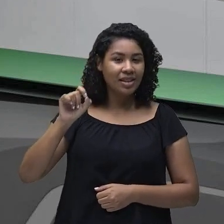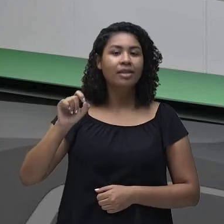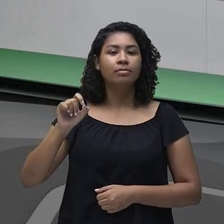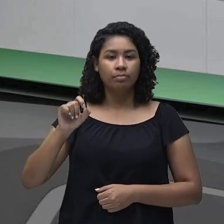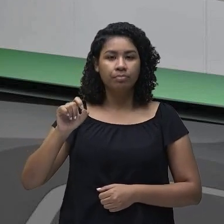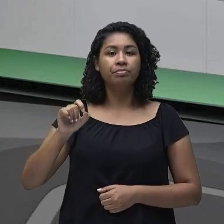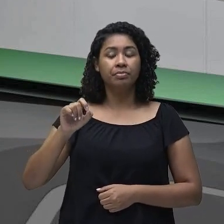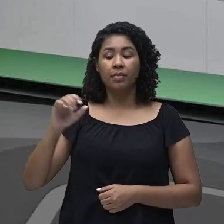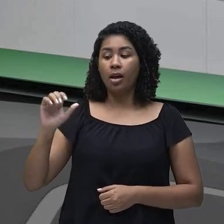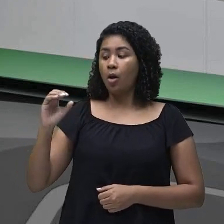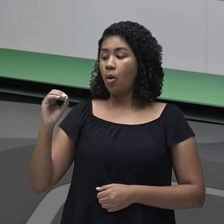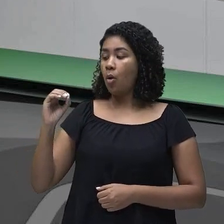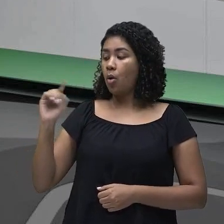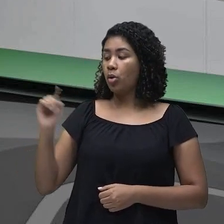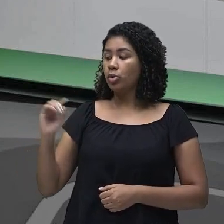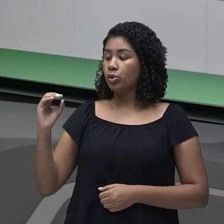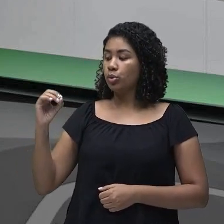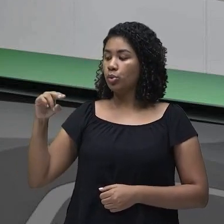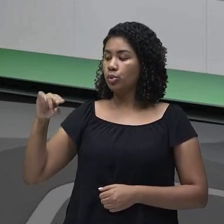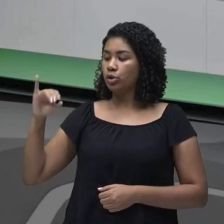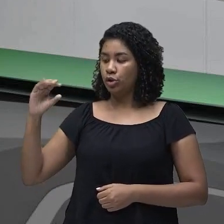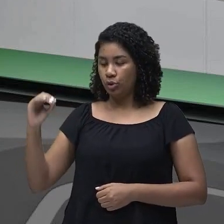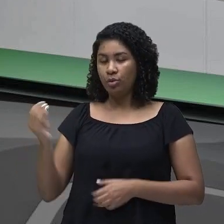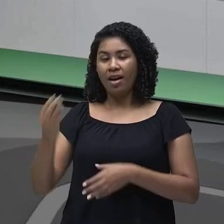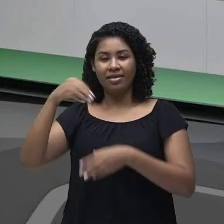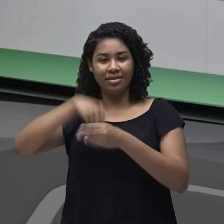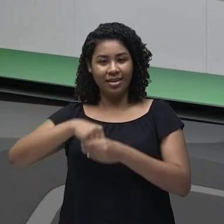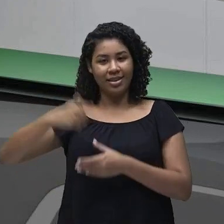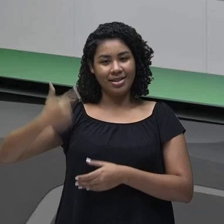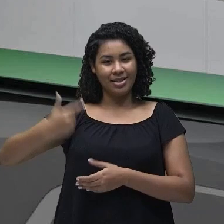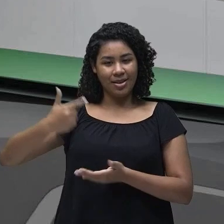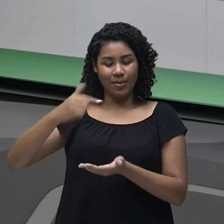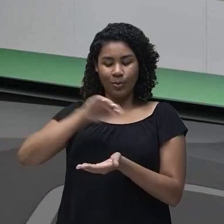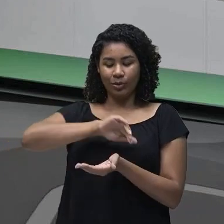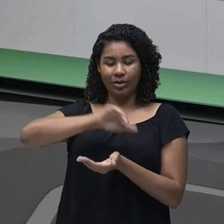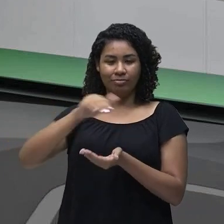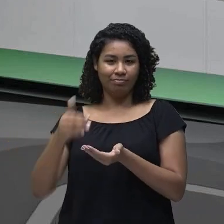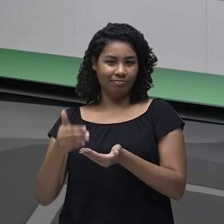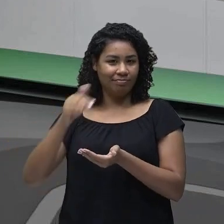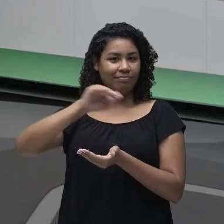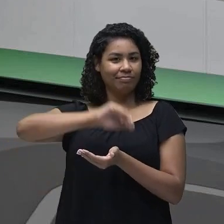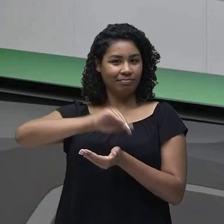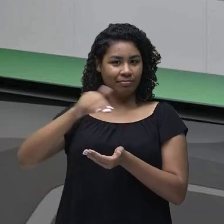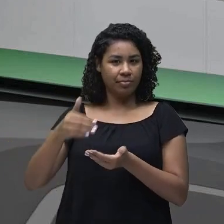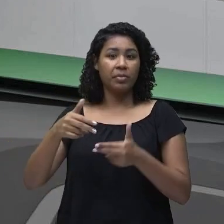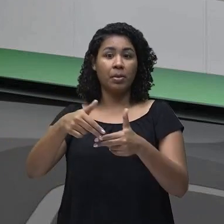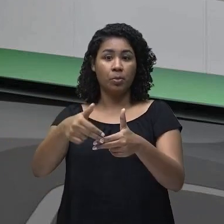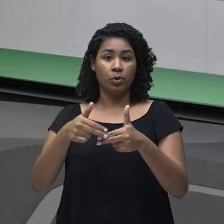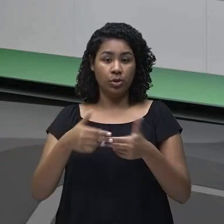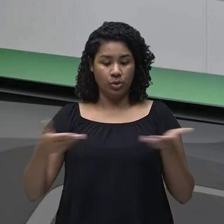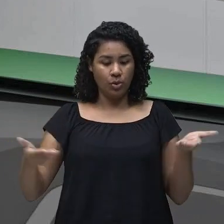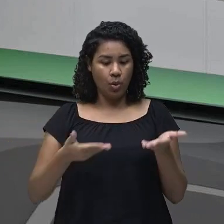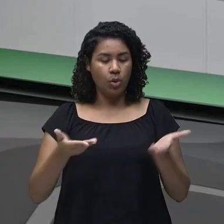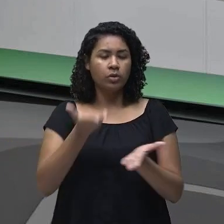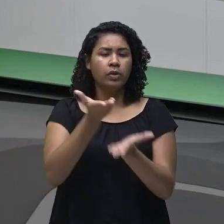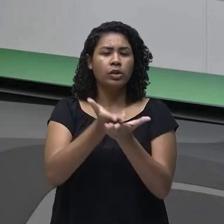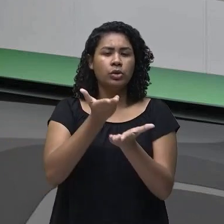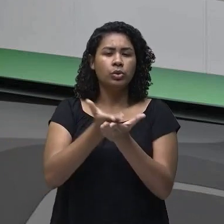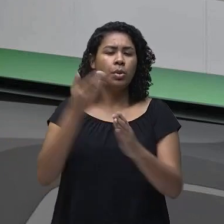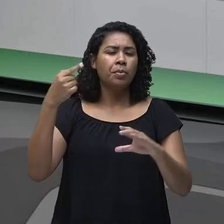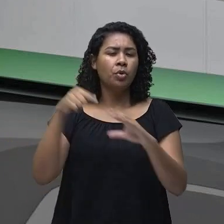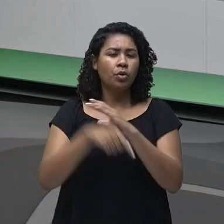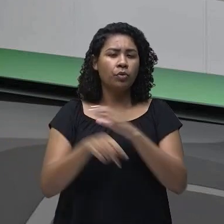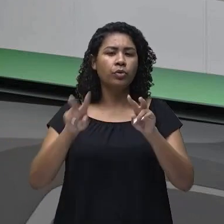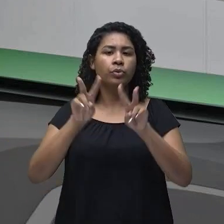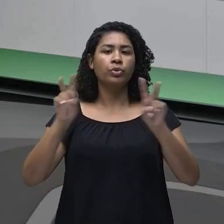que é a segunda camada da atmosfera, tá? Então, a gente vai estudar hoje com mais detalhes essa